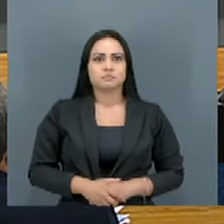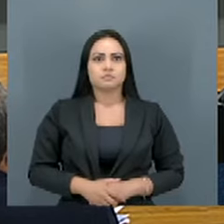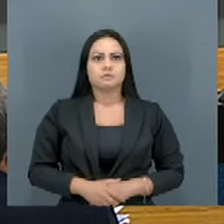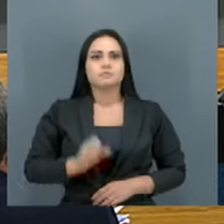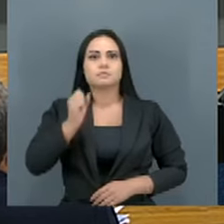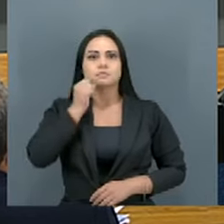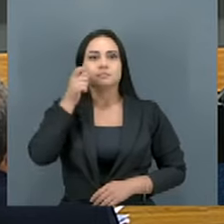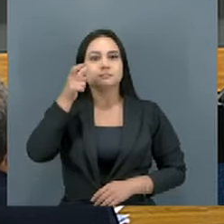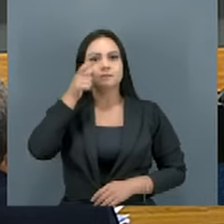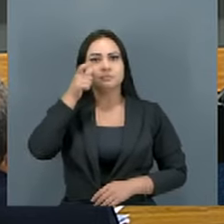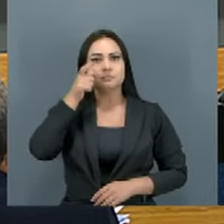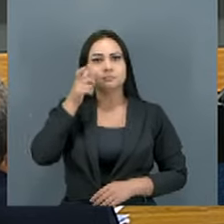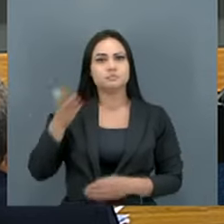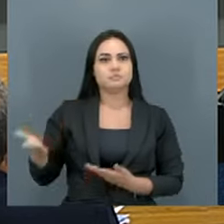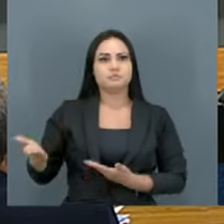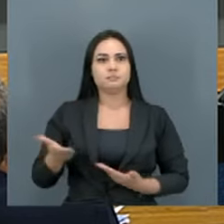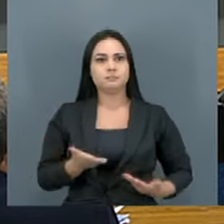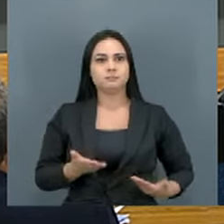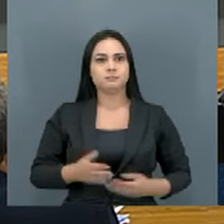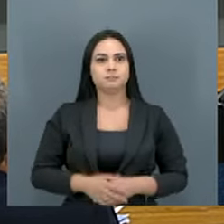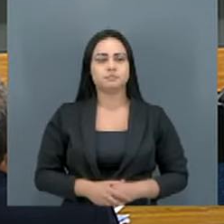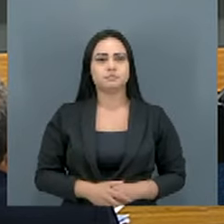Senadora Damares, seja bem-vinda.